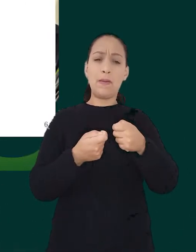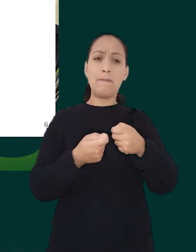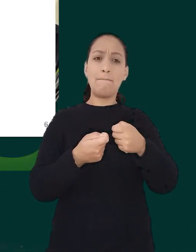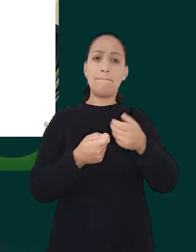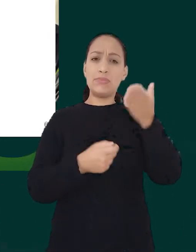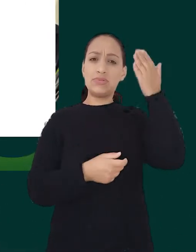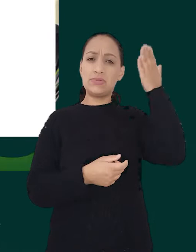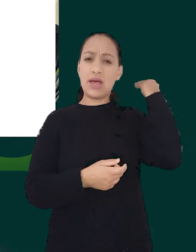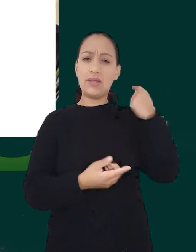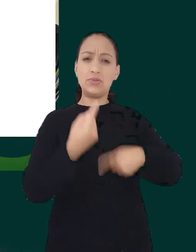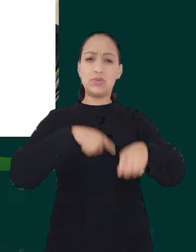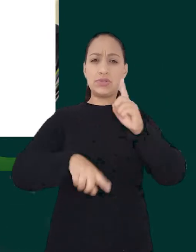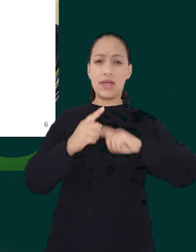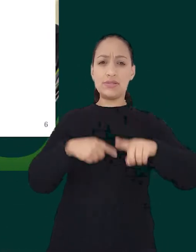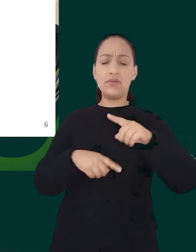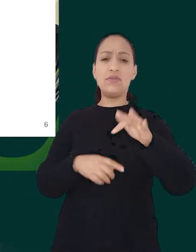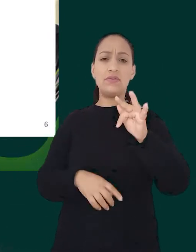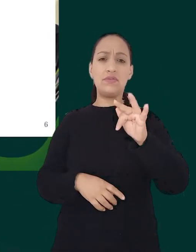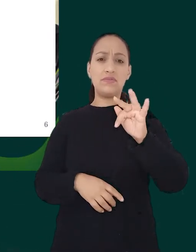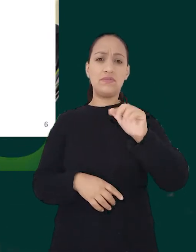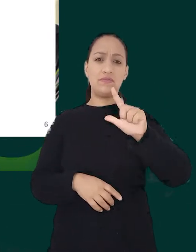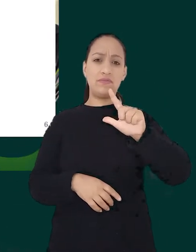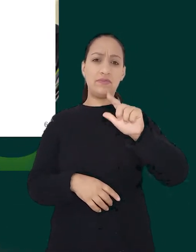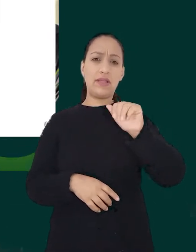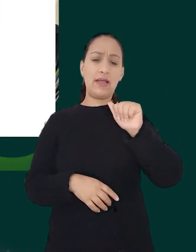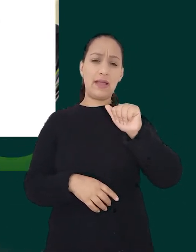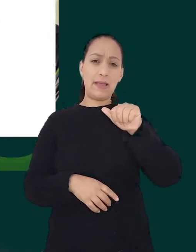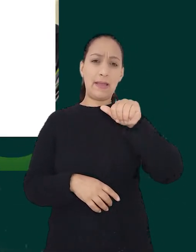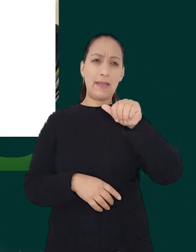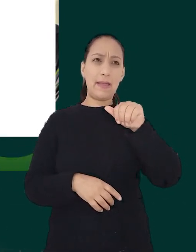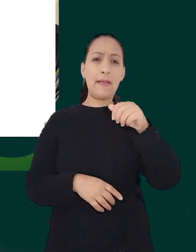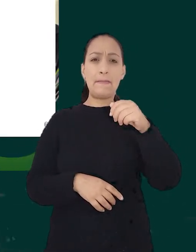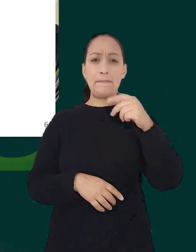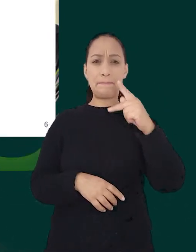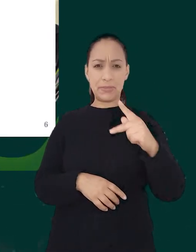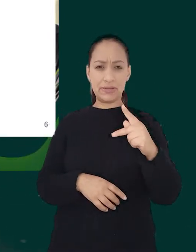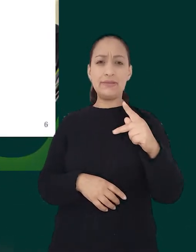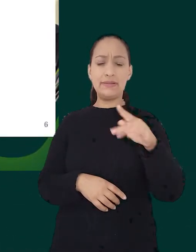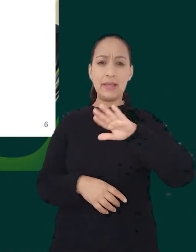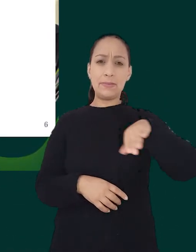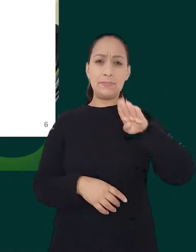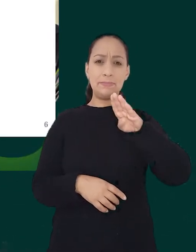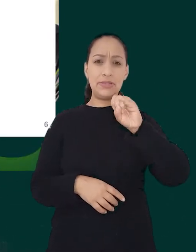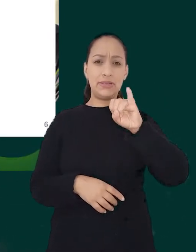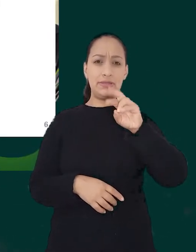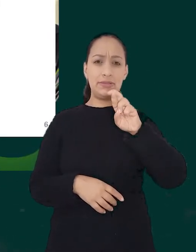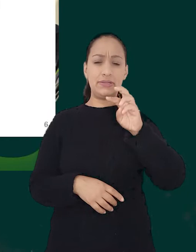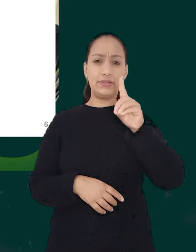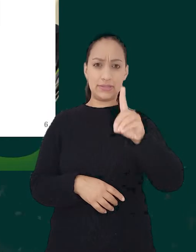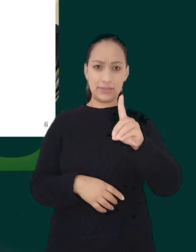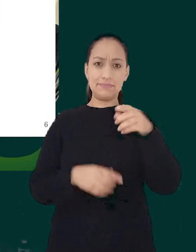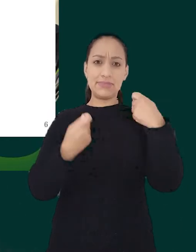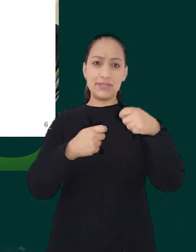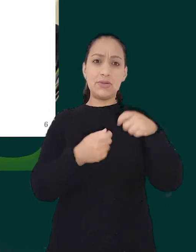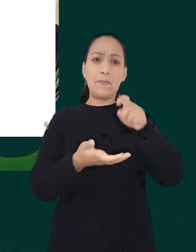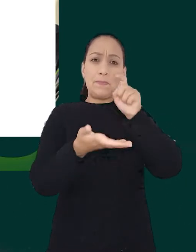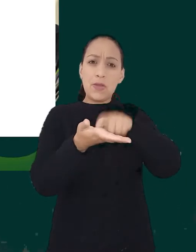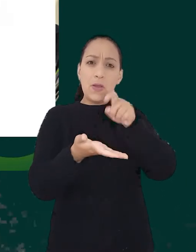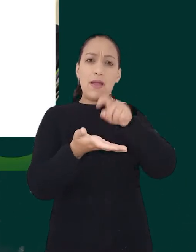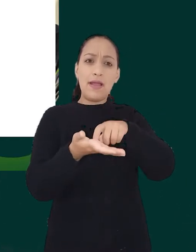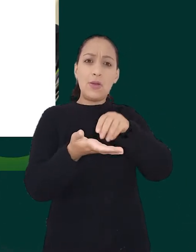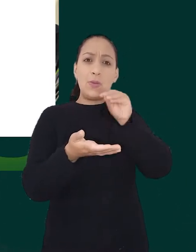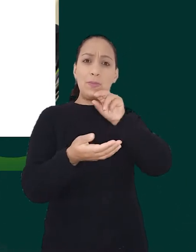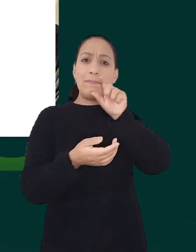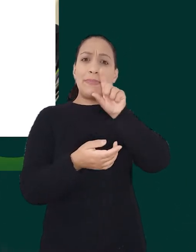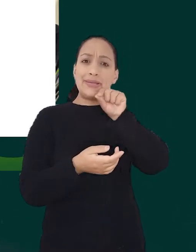Bird, que tu tinha que ir apertando no tempo certo, o passarinho ele tinha aquela cadência no voo, e conforme ele tinha